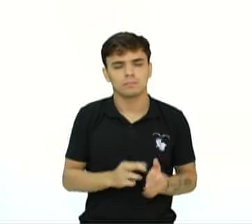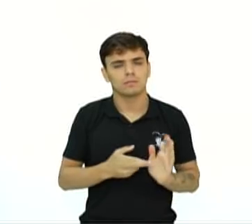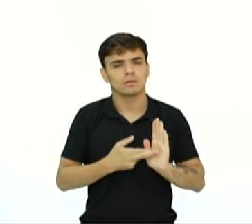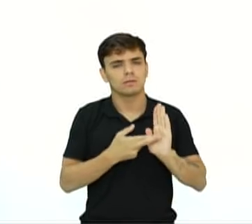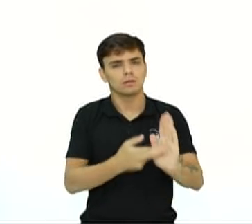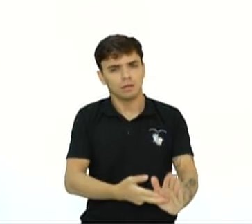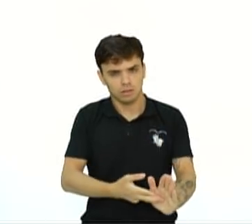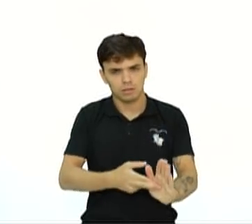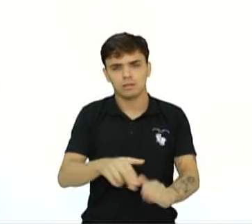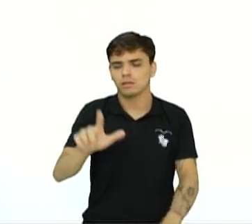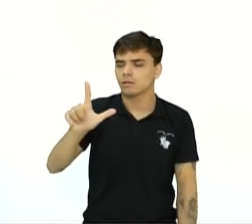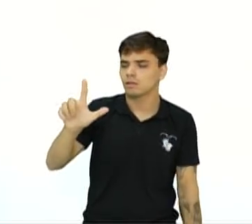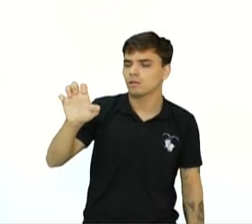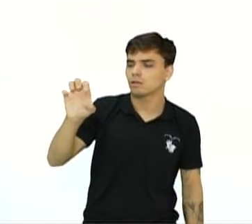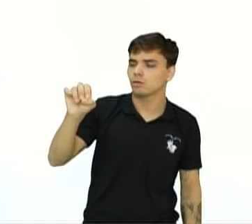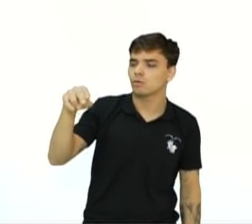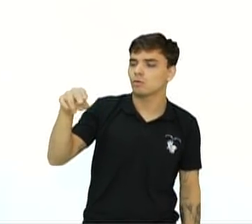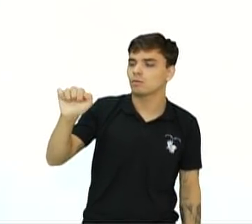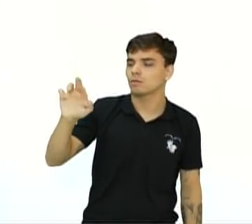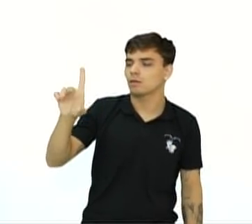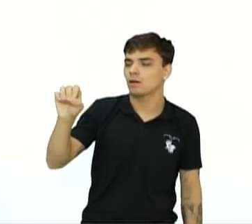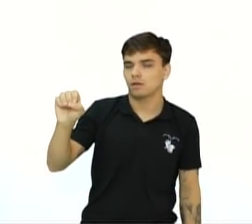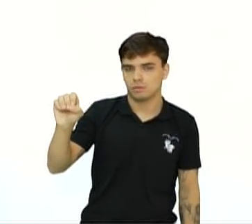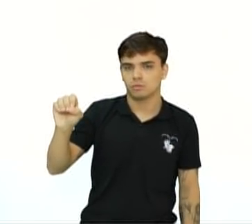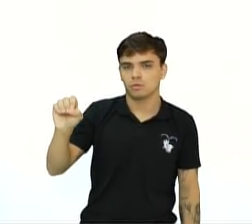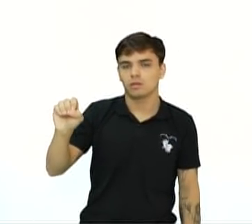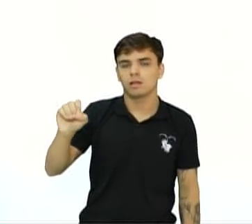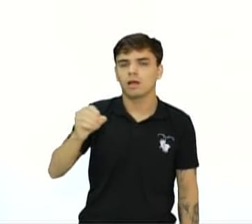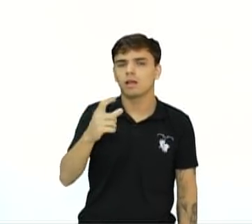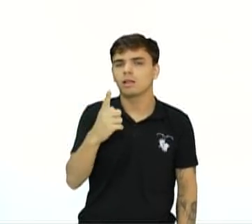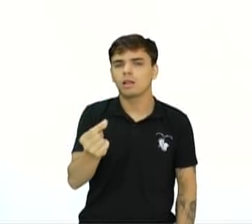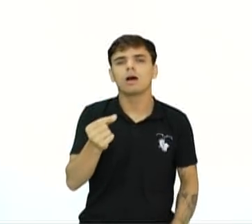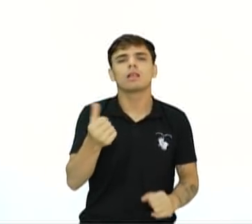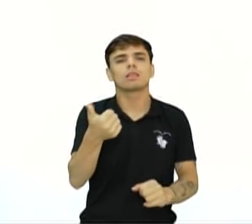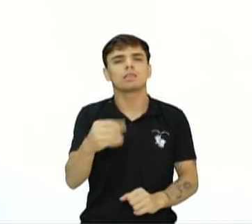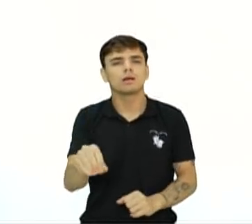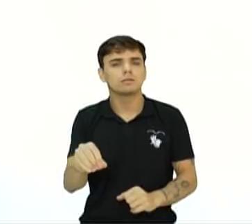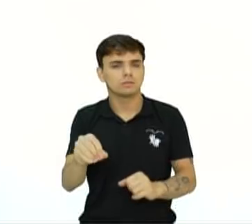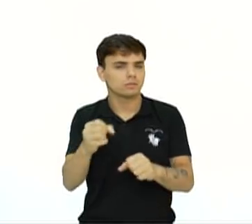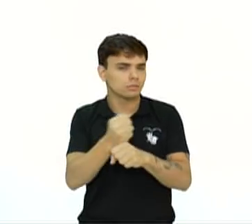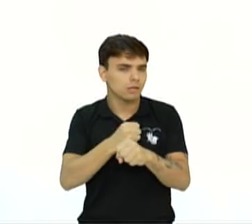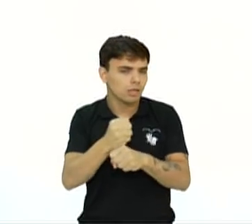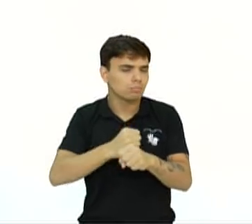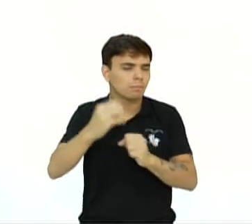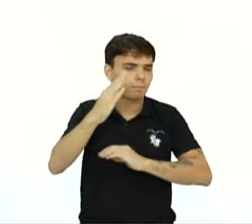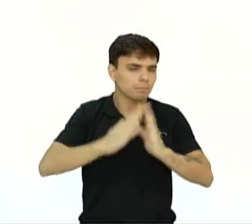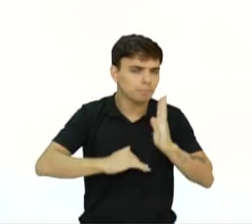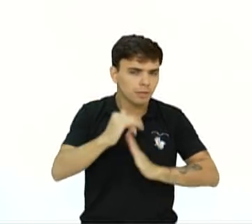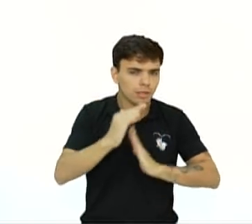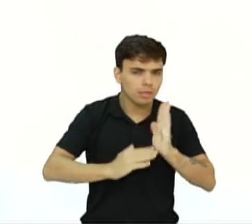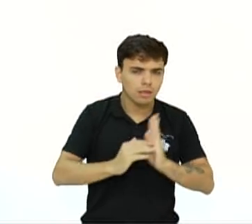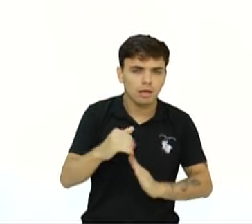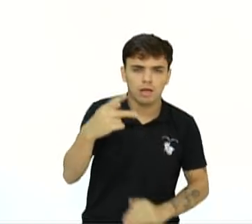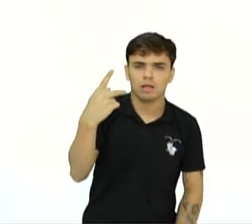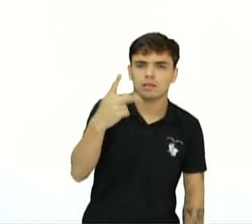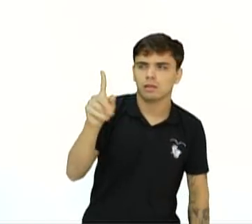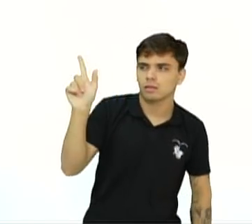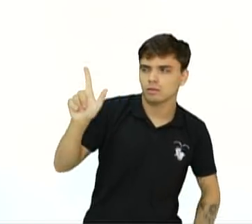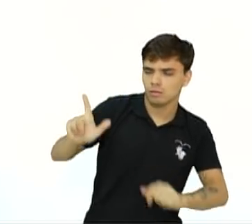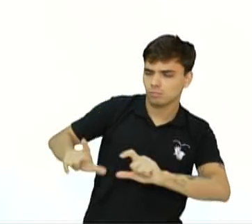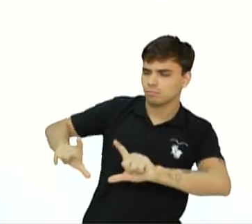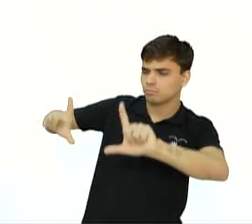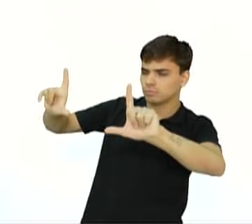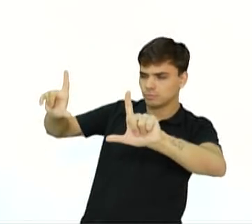Vinci levou 10 anos apenas para pintar os seus lábios. Então é uma das obras mais longas da